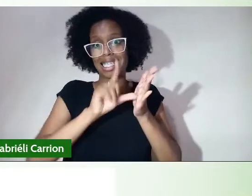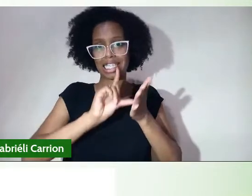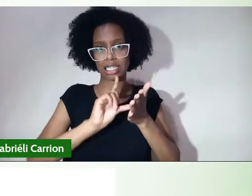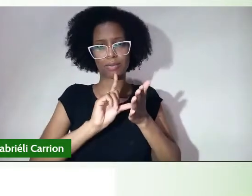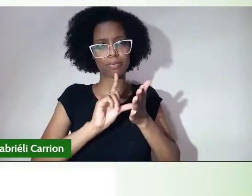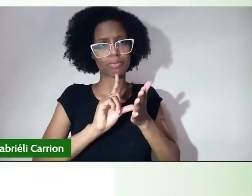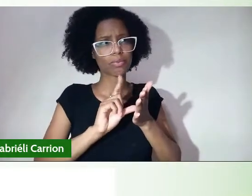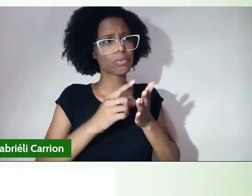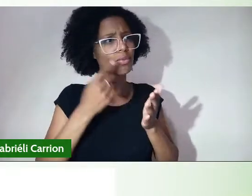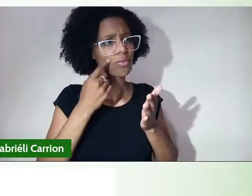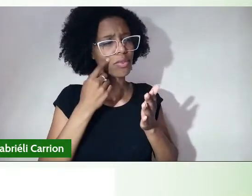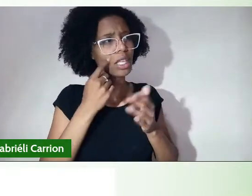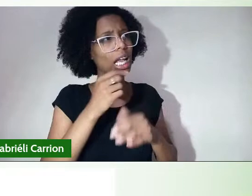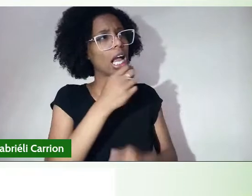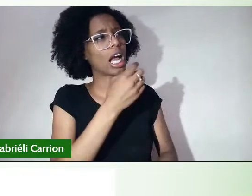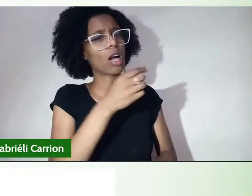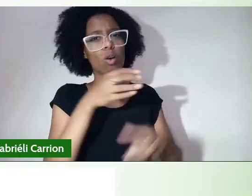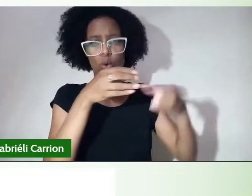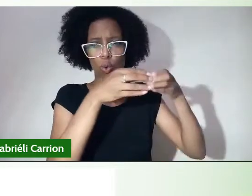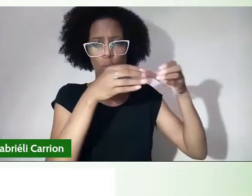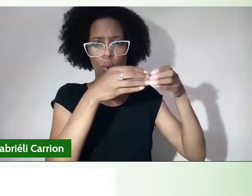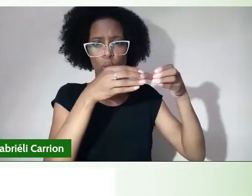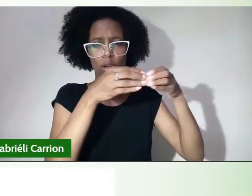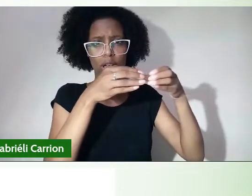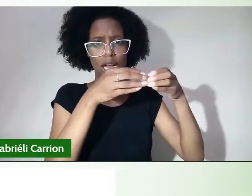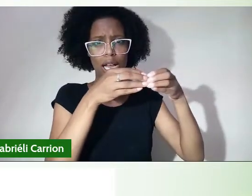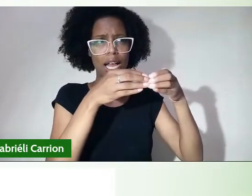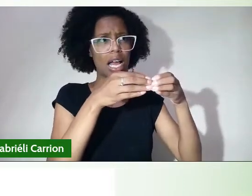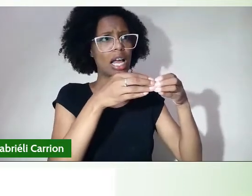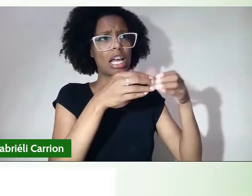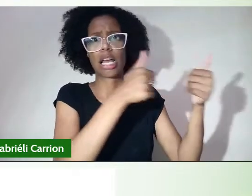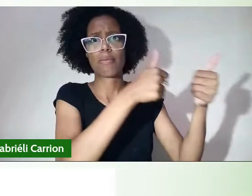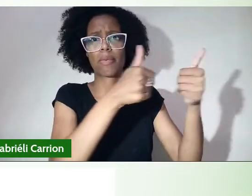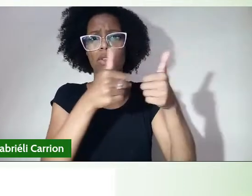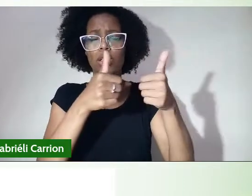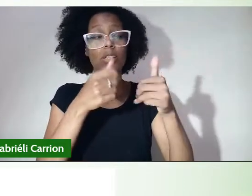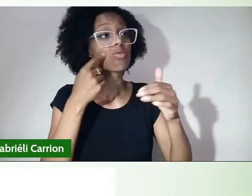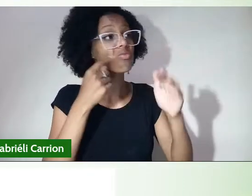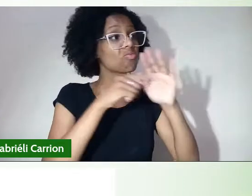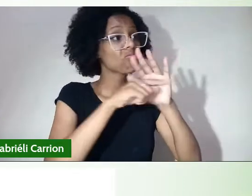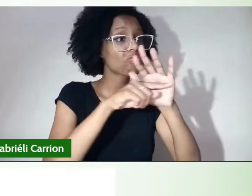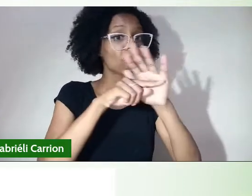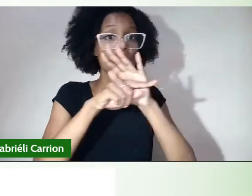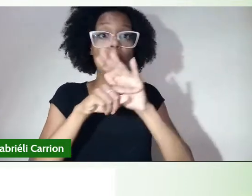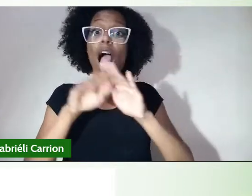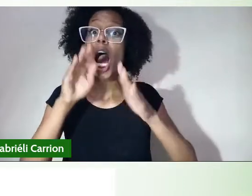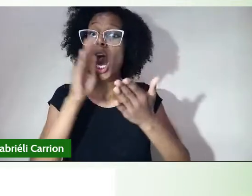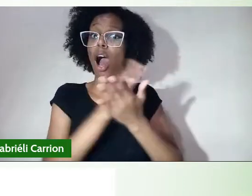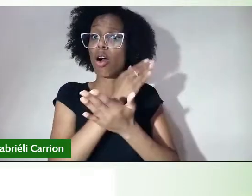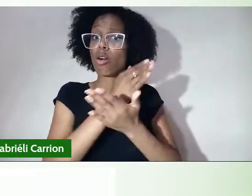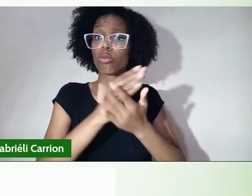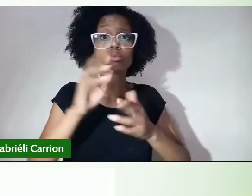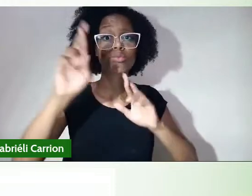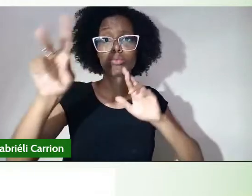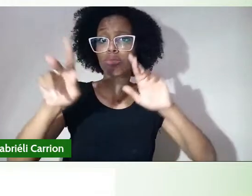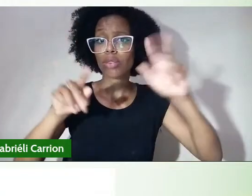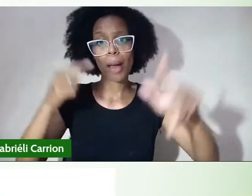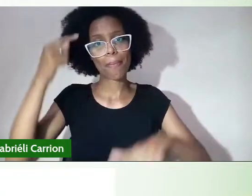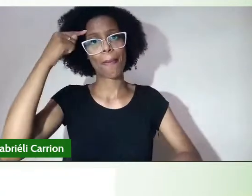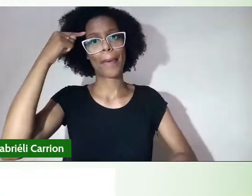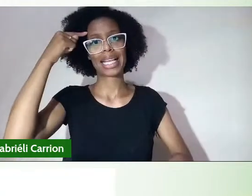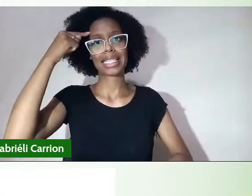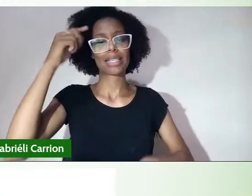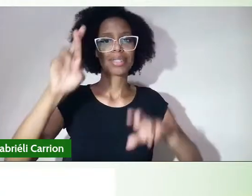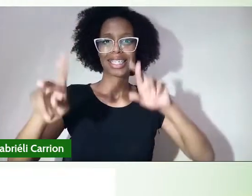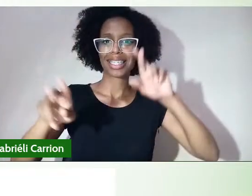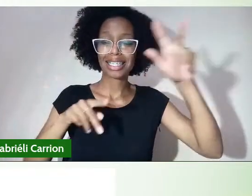minha turma. Então, nem todo mundo está na mesma... Ah, todo mundo é do quinto período. Não, mas nem todo mundo tem as mesmas percepções, as mesmas experiências, as mesmas coisas. Então, eu tenho que